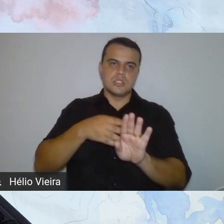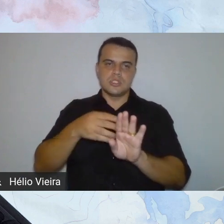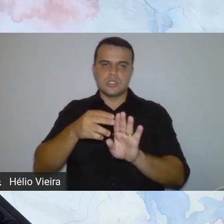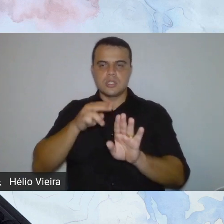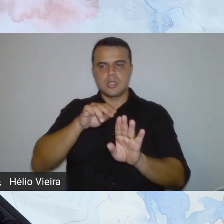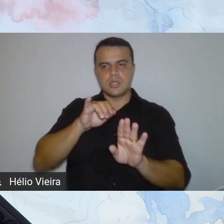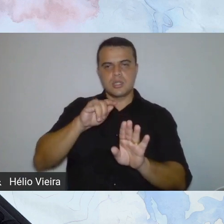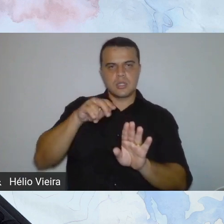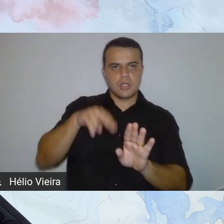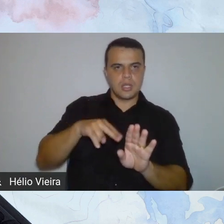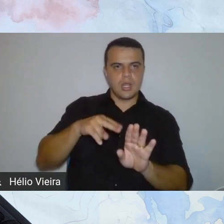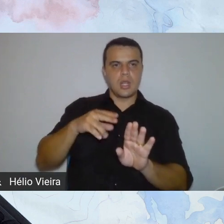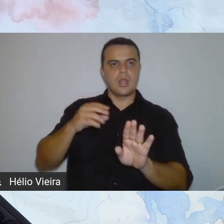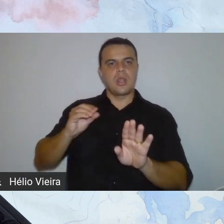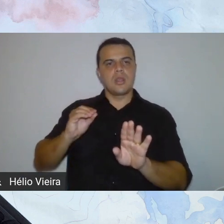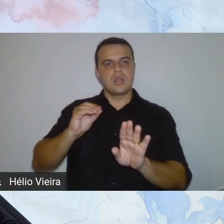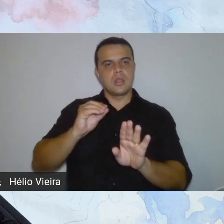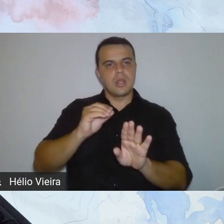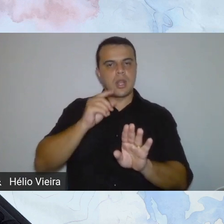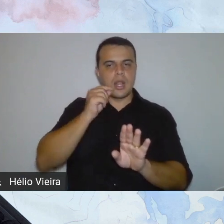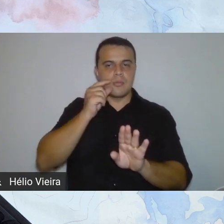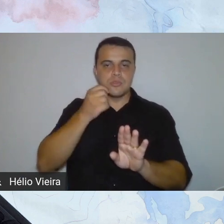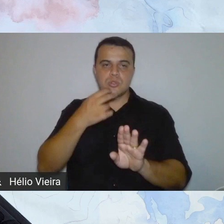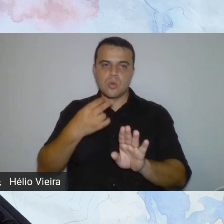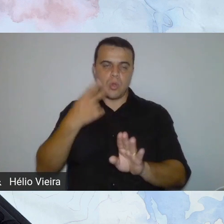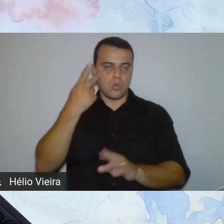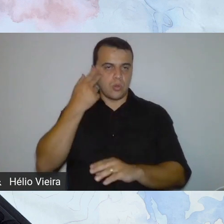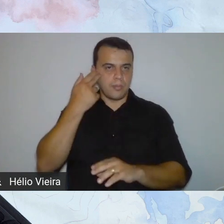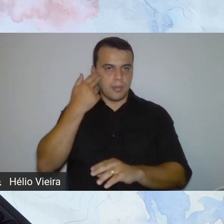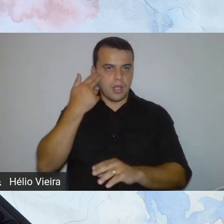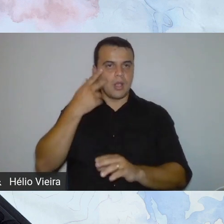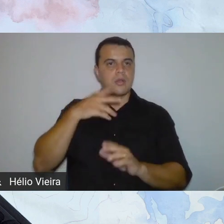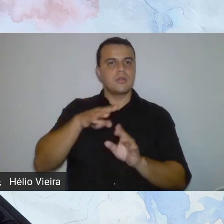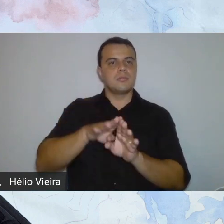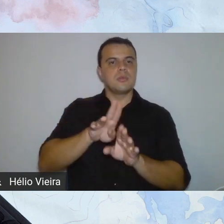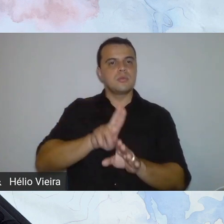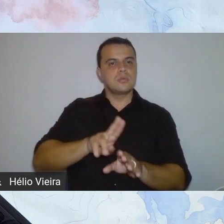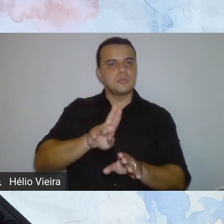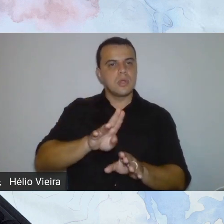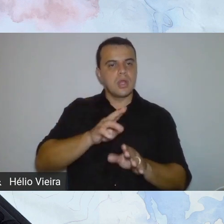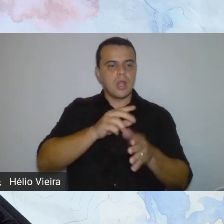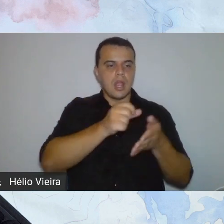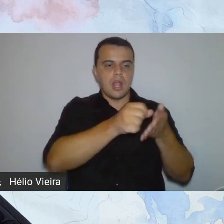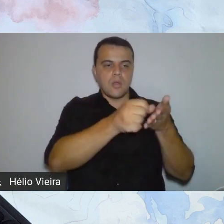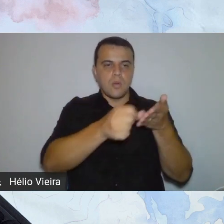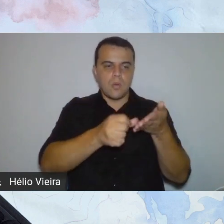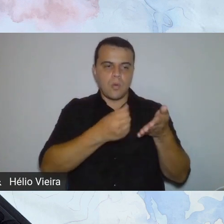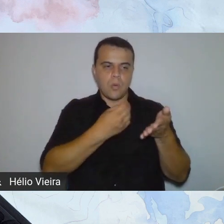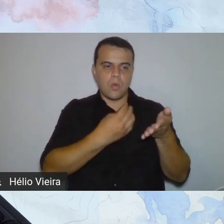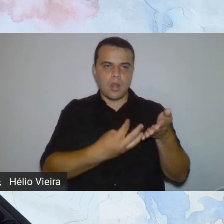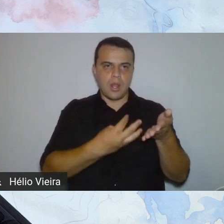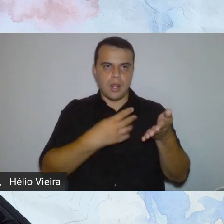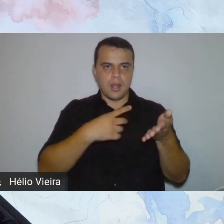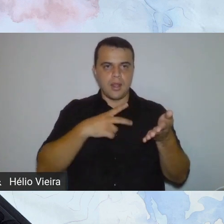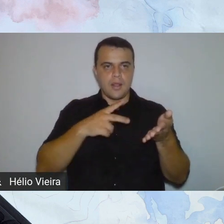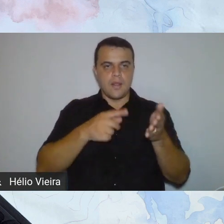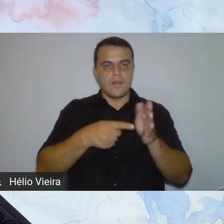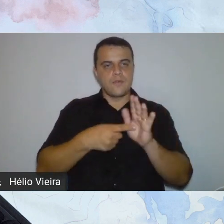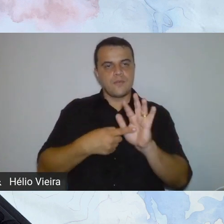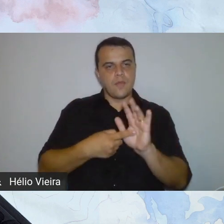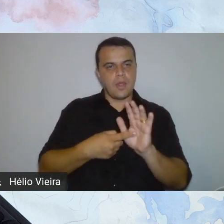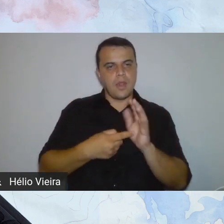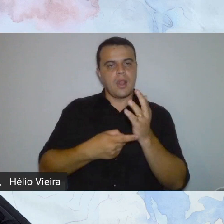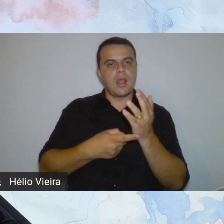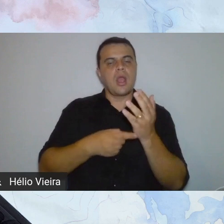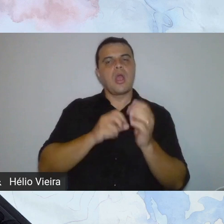depois inserir o lápis de cor convencional, trabalhar a aquarela com vela ou com giz